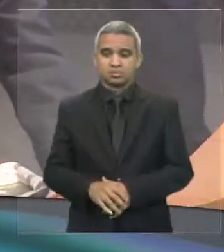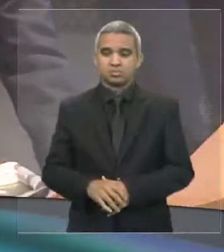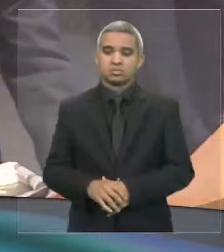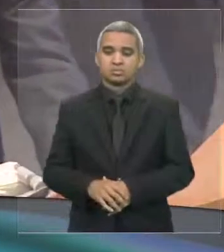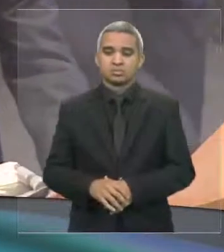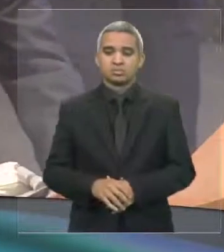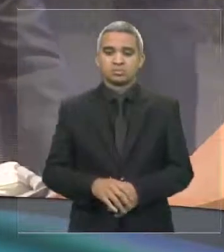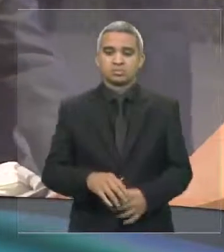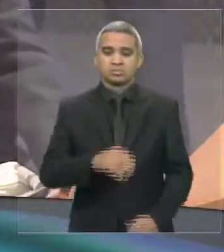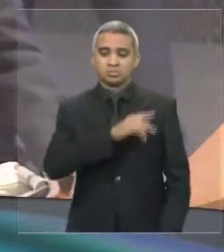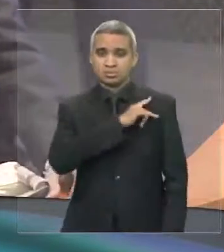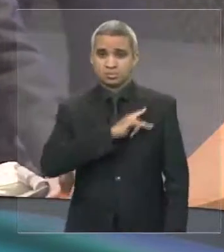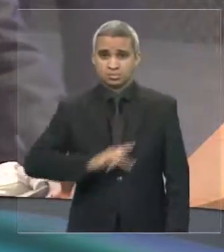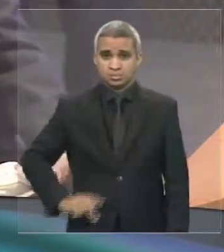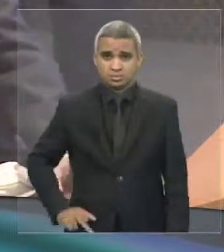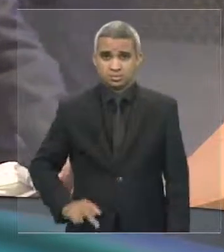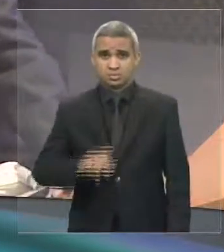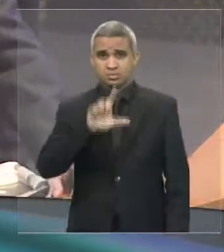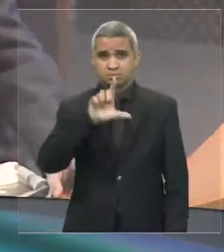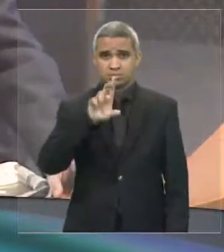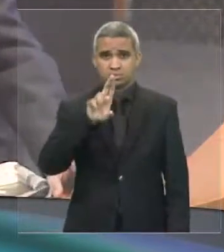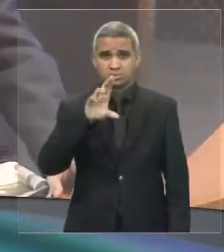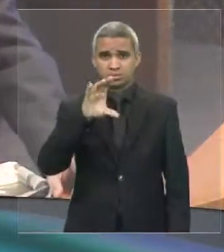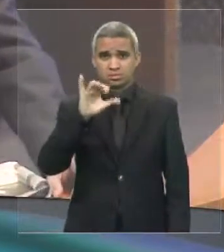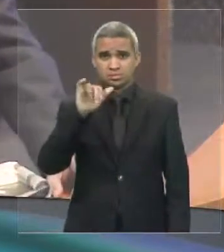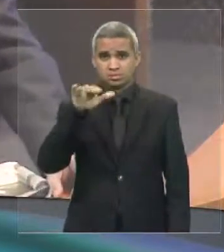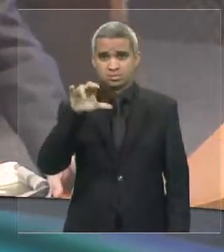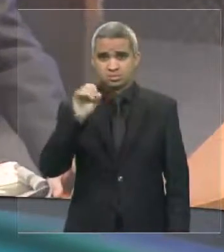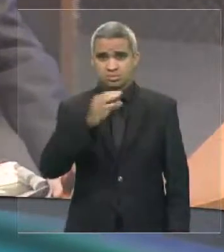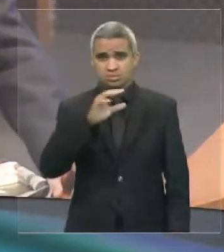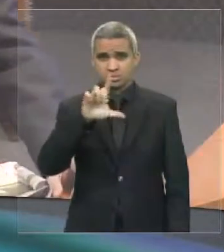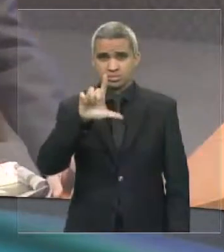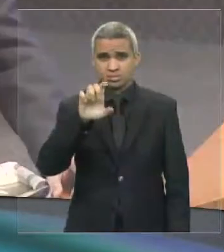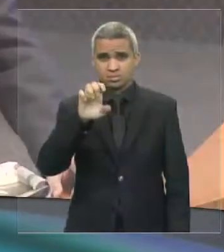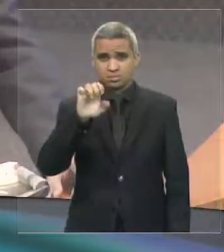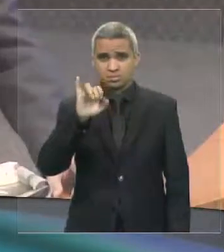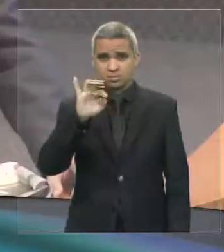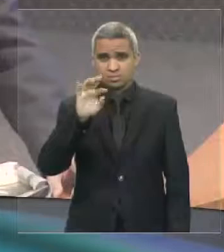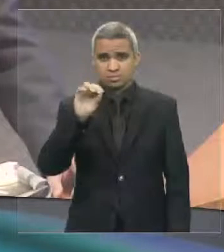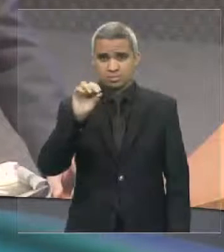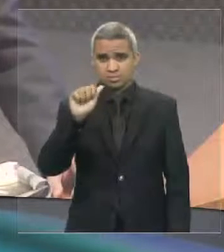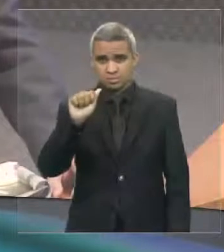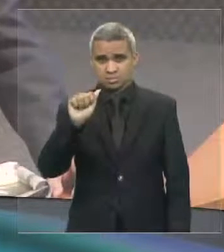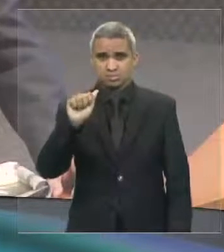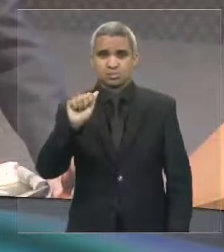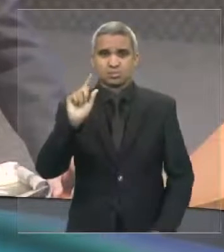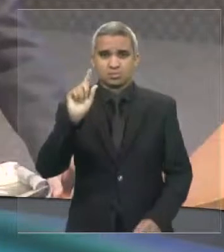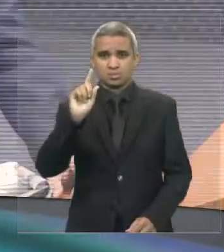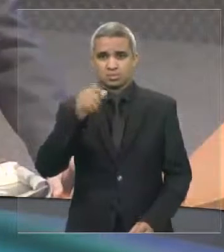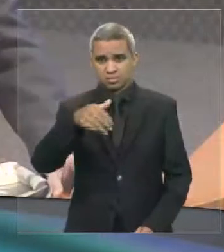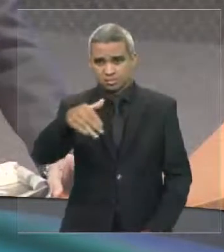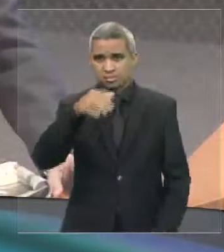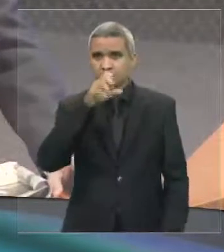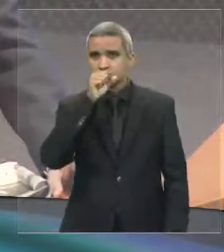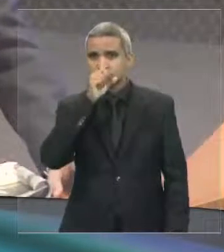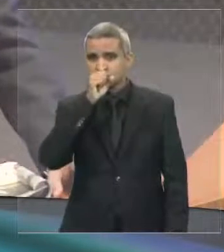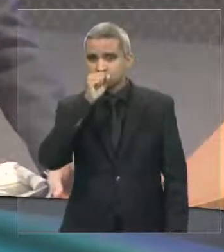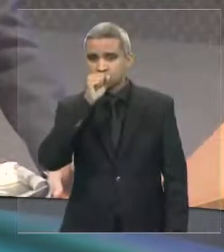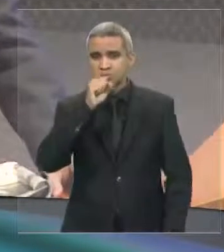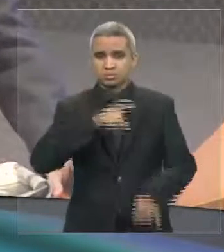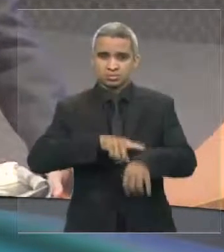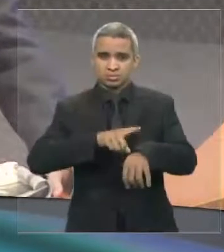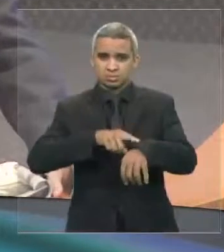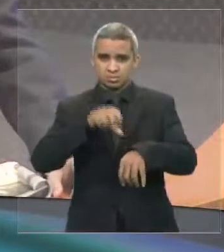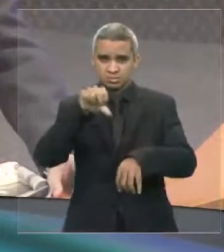Luciano Leitoa, para um debate que deve acontecer no sábado, dia 21, pela manhã, a partir das 9 horas,